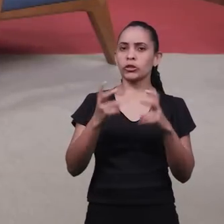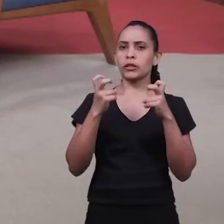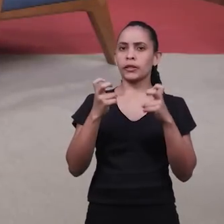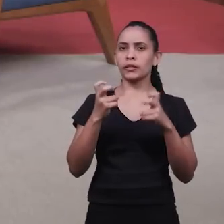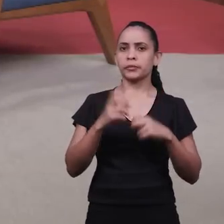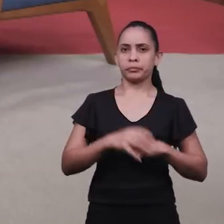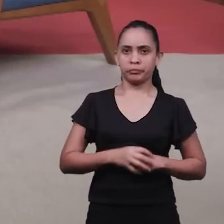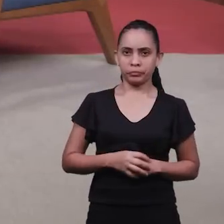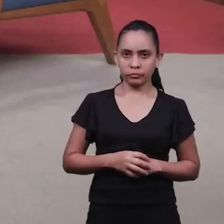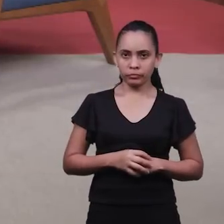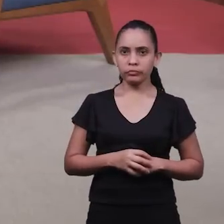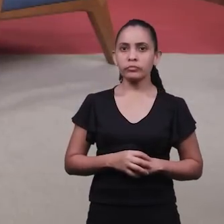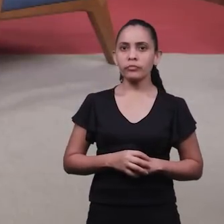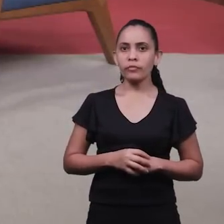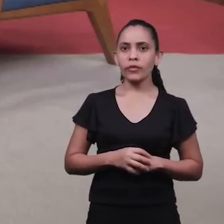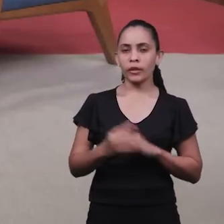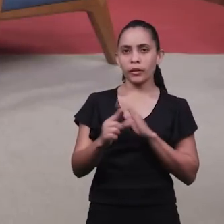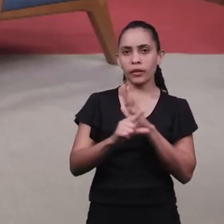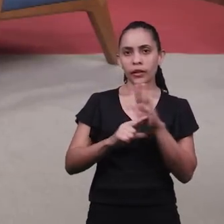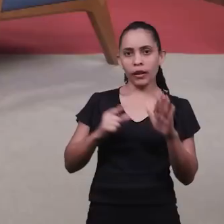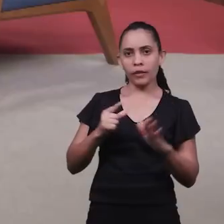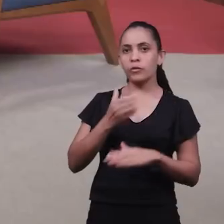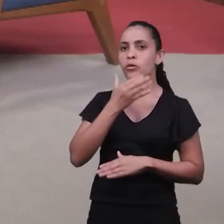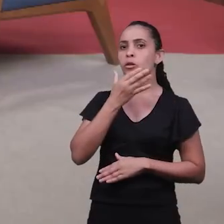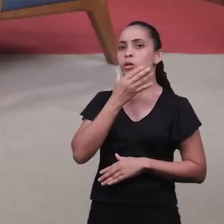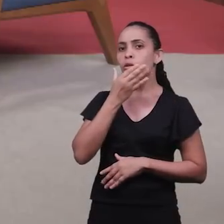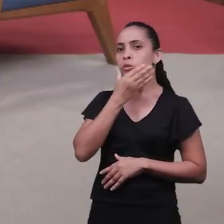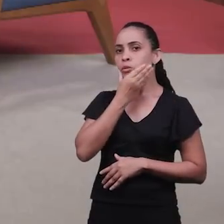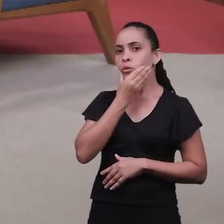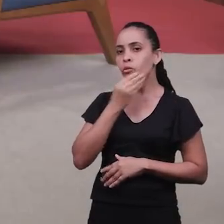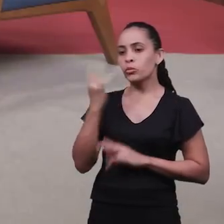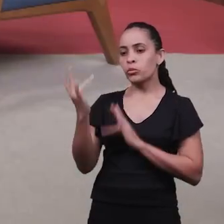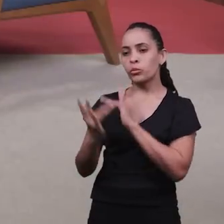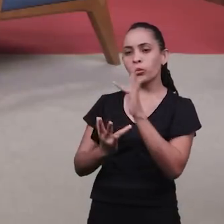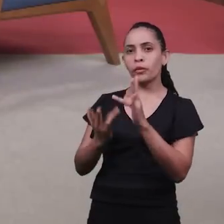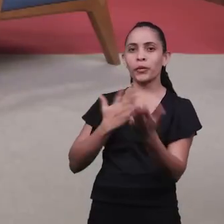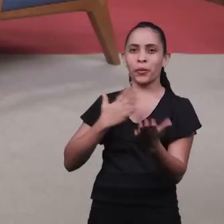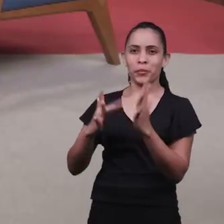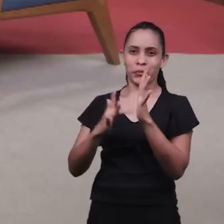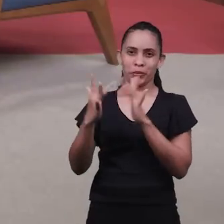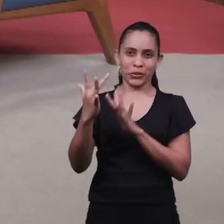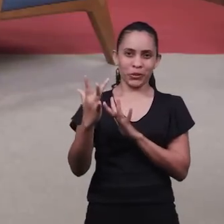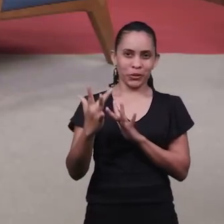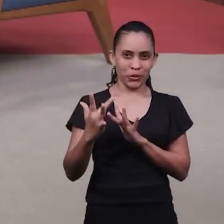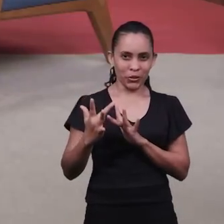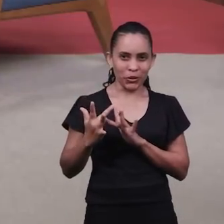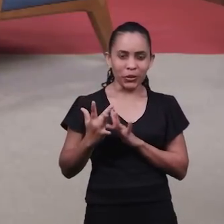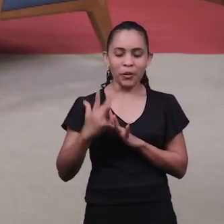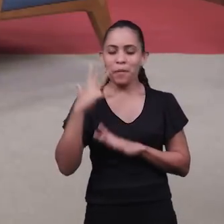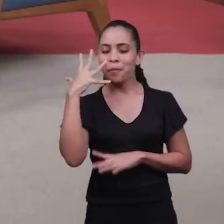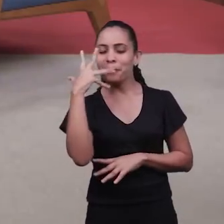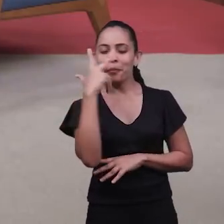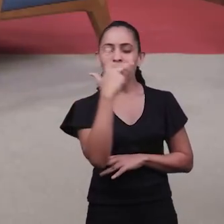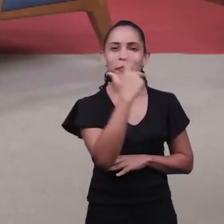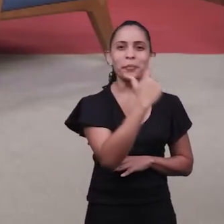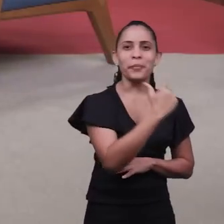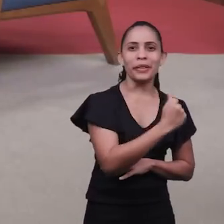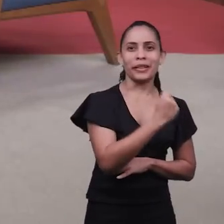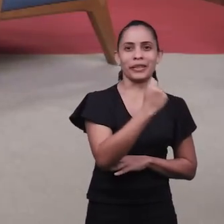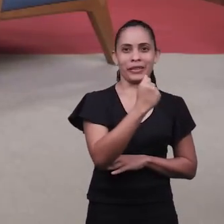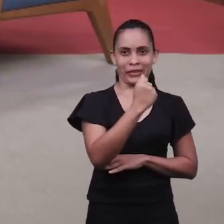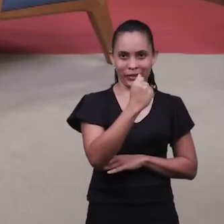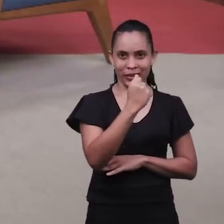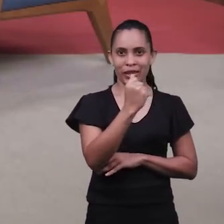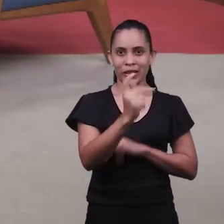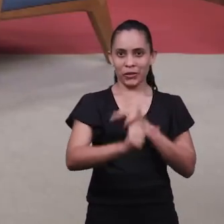a atenção uma interrupção nas palavras do noivo, que é tipo do Senhor Jesus. Ele enaltece a beleza